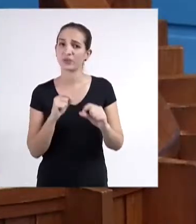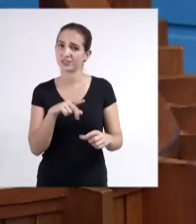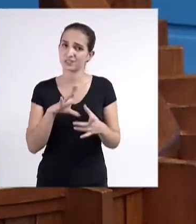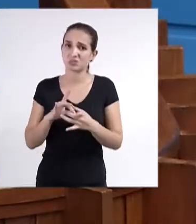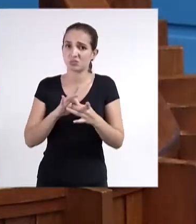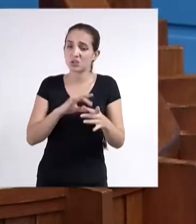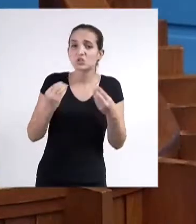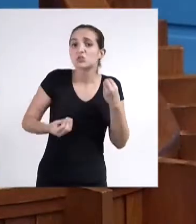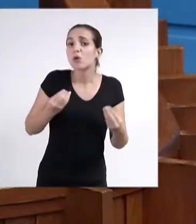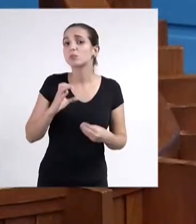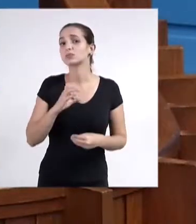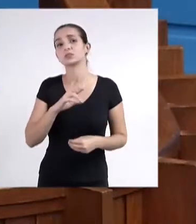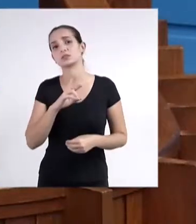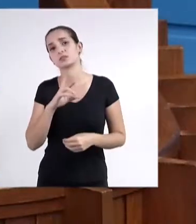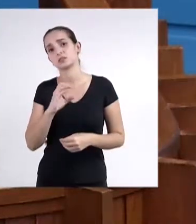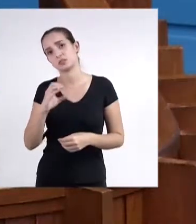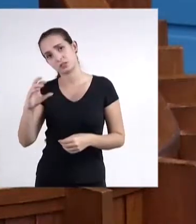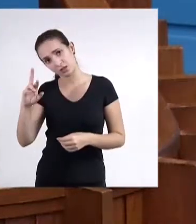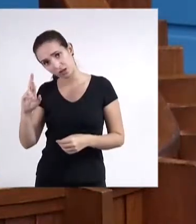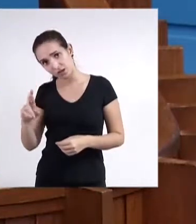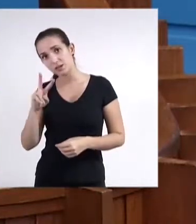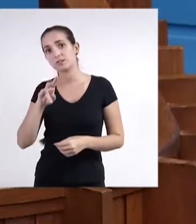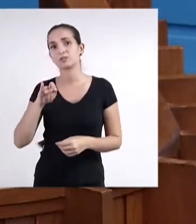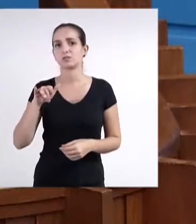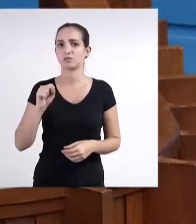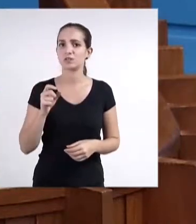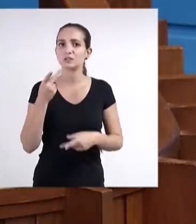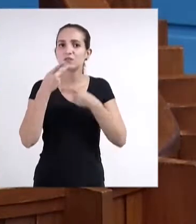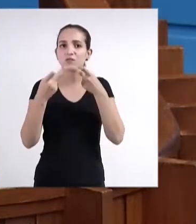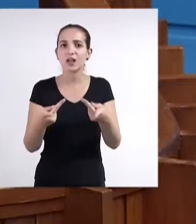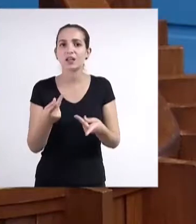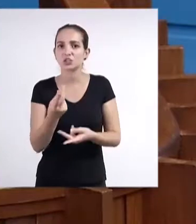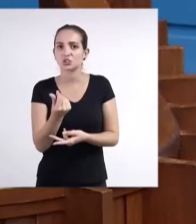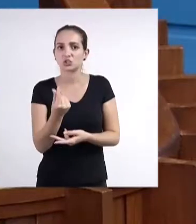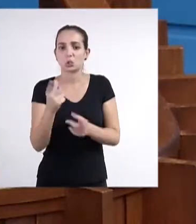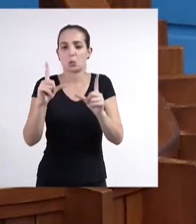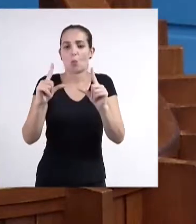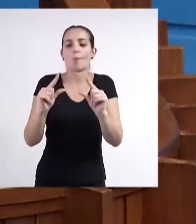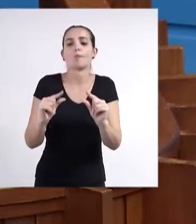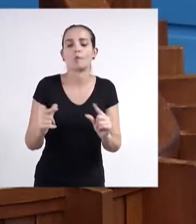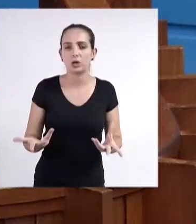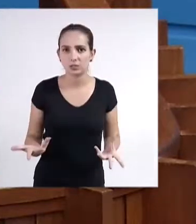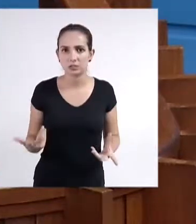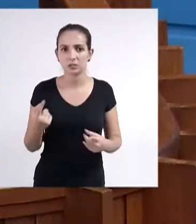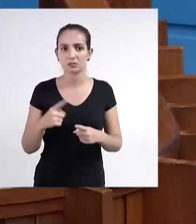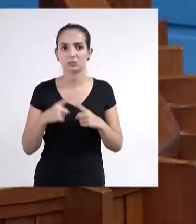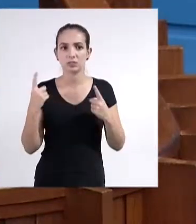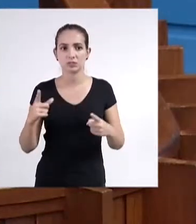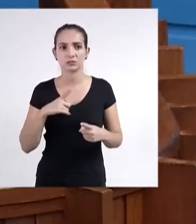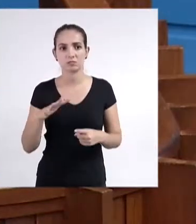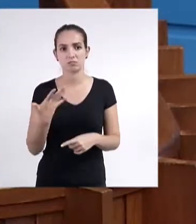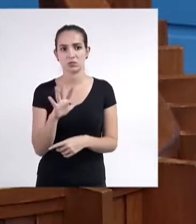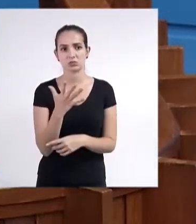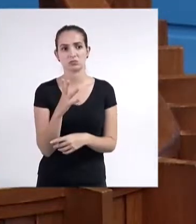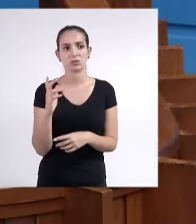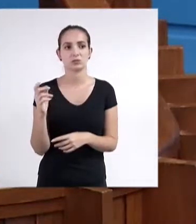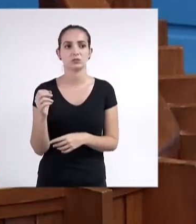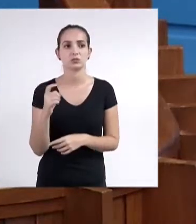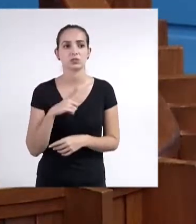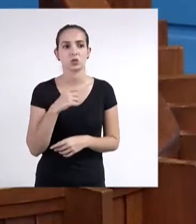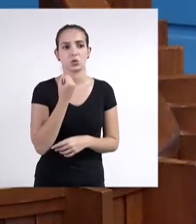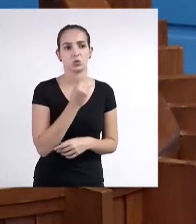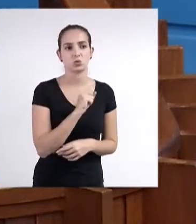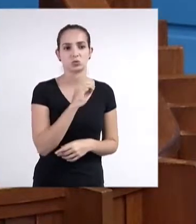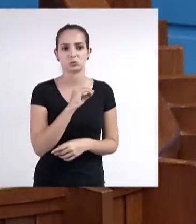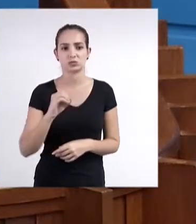a CCR-MS Vias pode alegar prejuízos com a arrecadação do pedágio, mesmo registrando um faturamento médio de R$